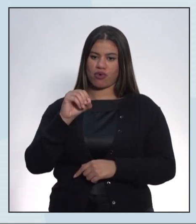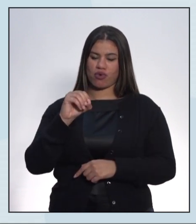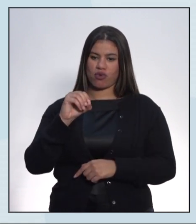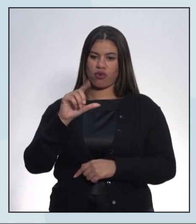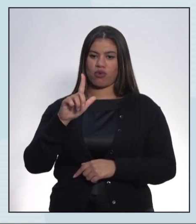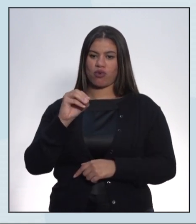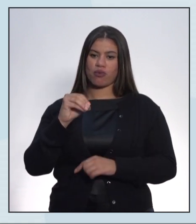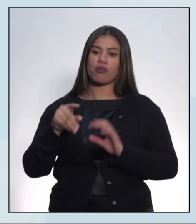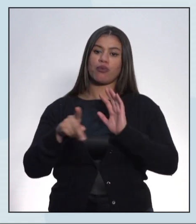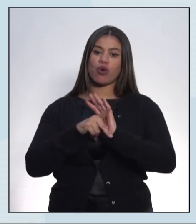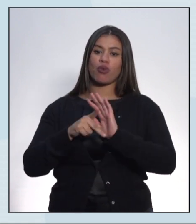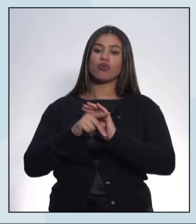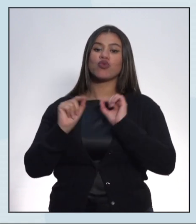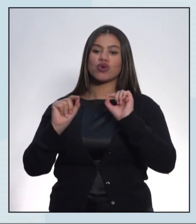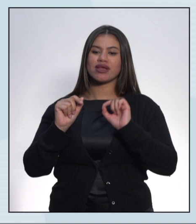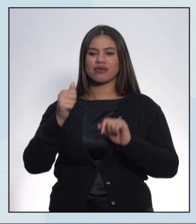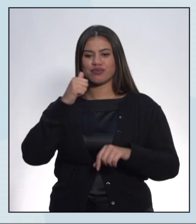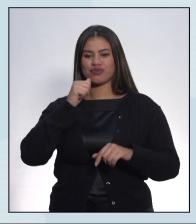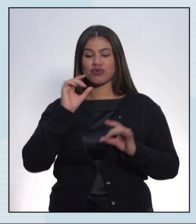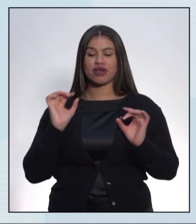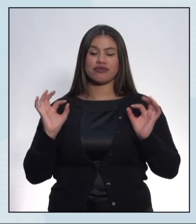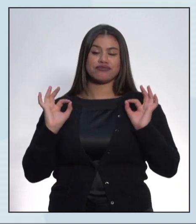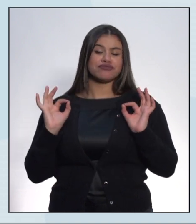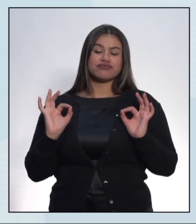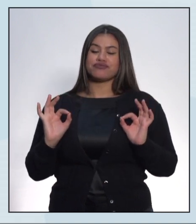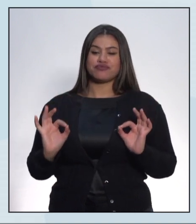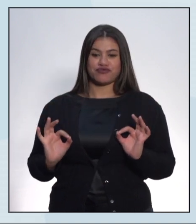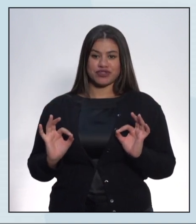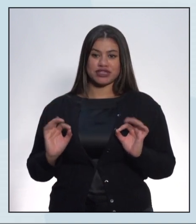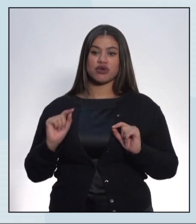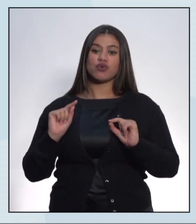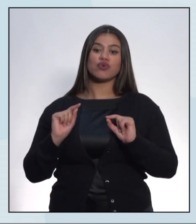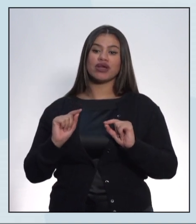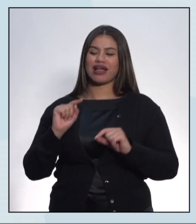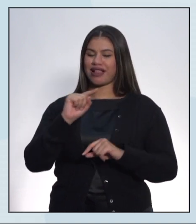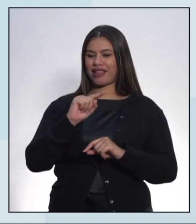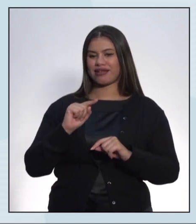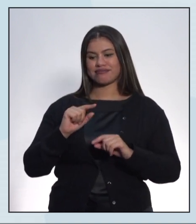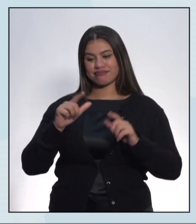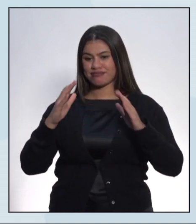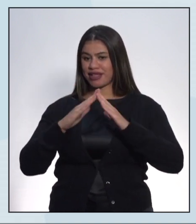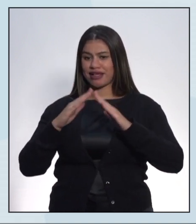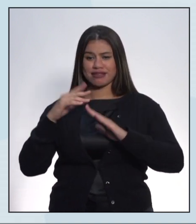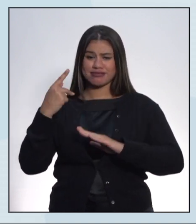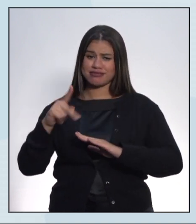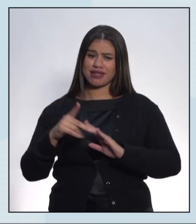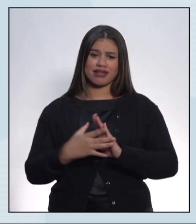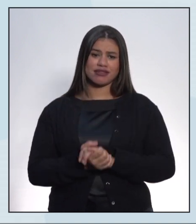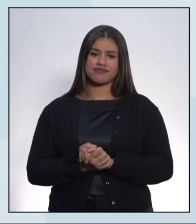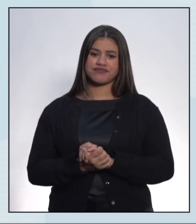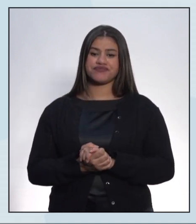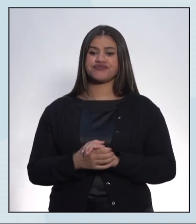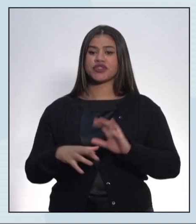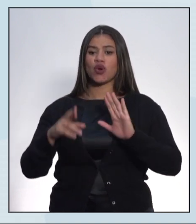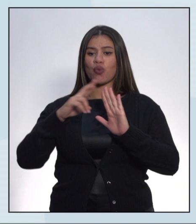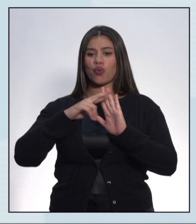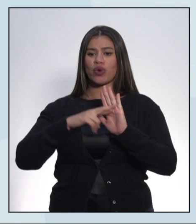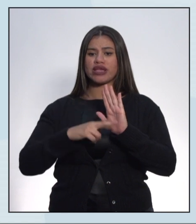da baronesa. O enredo, simples, né? Vamos decidir quem é que vai para o